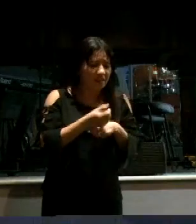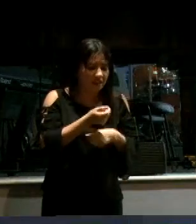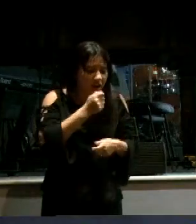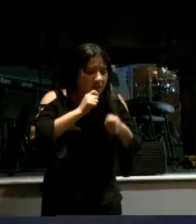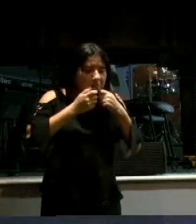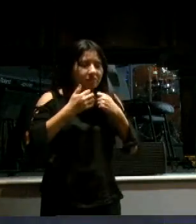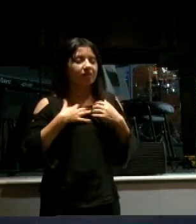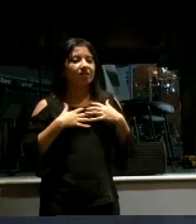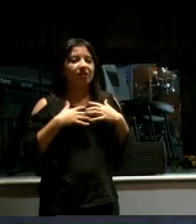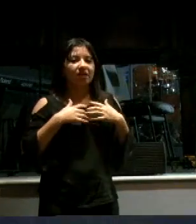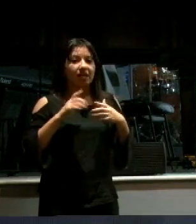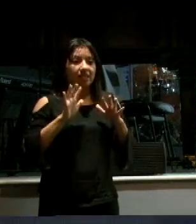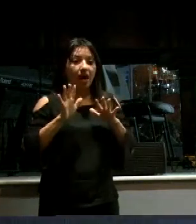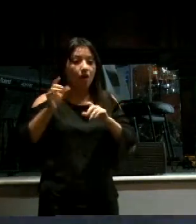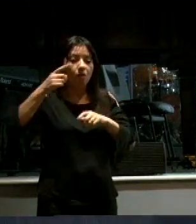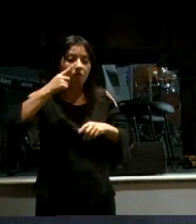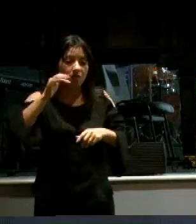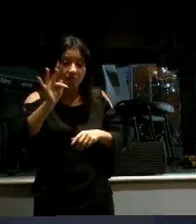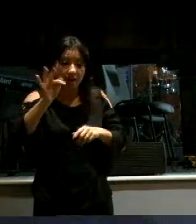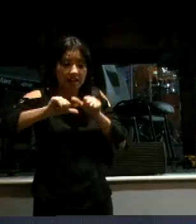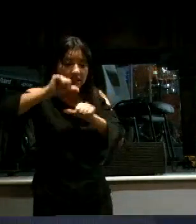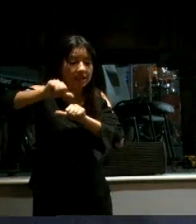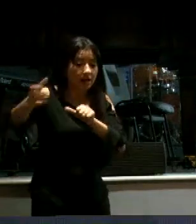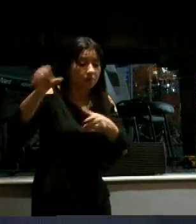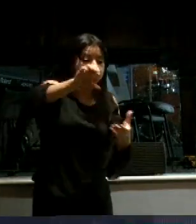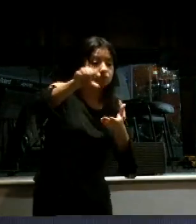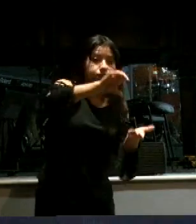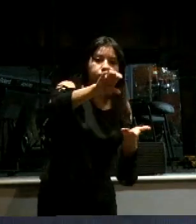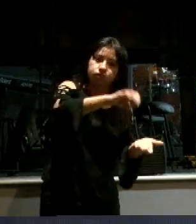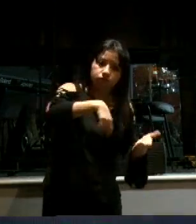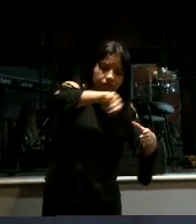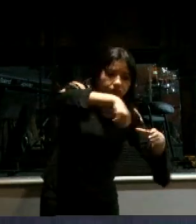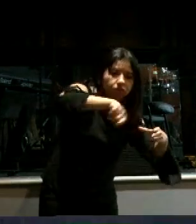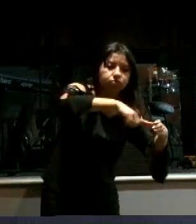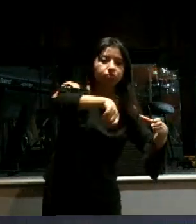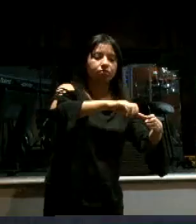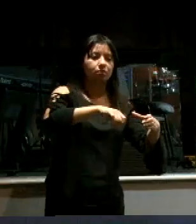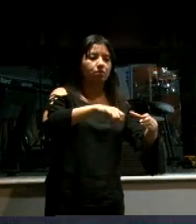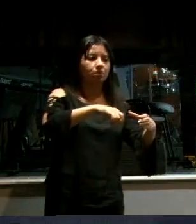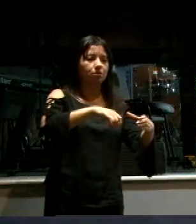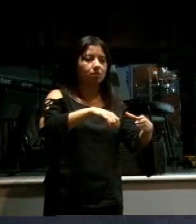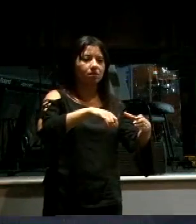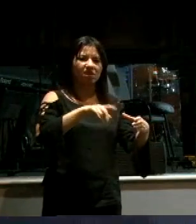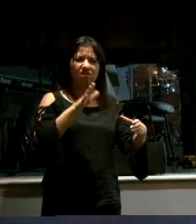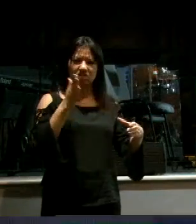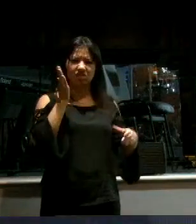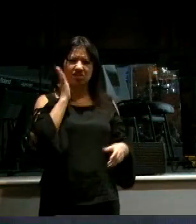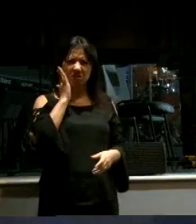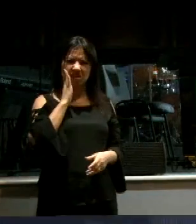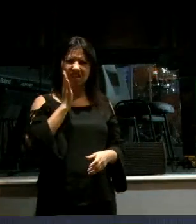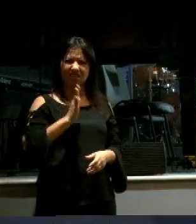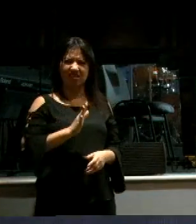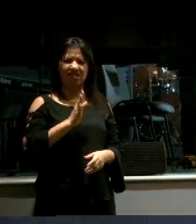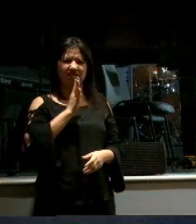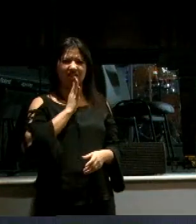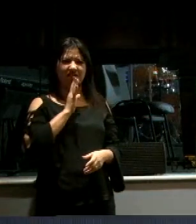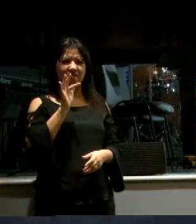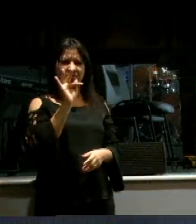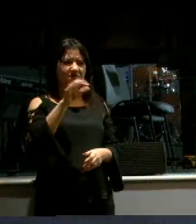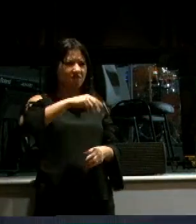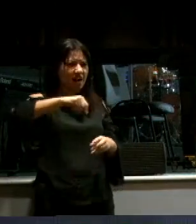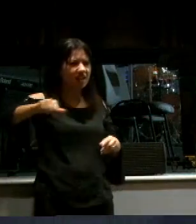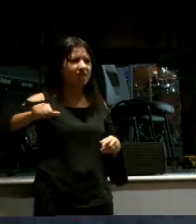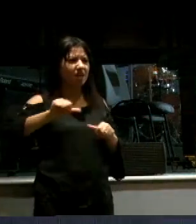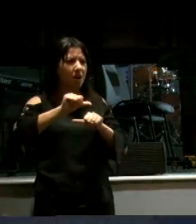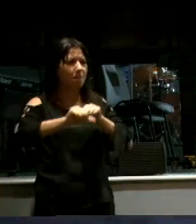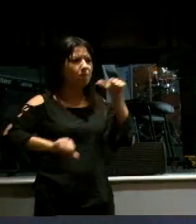Eliseu mandou jogar farinha na panela. Você já ouviu falar que farinha cura veneno?